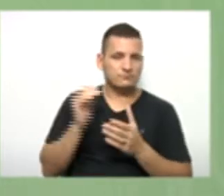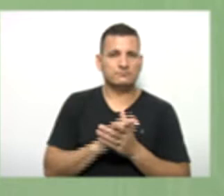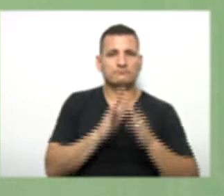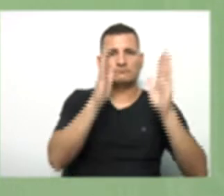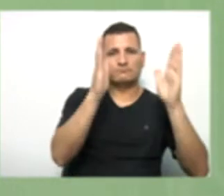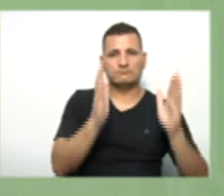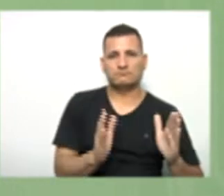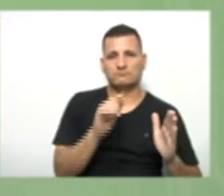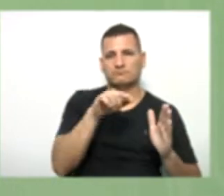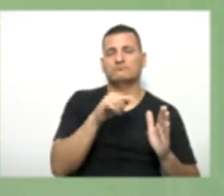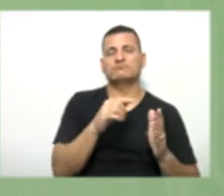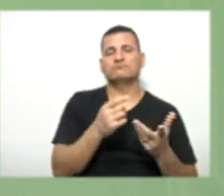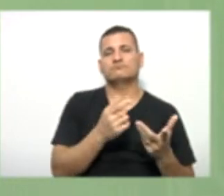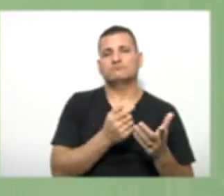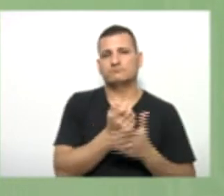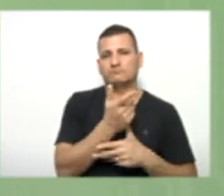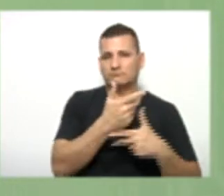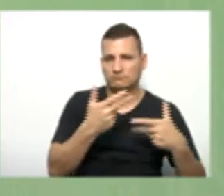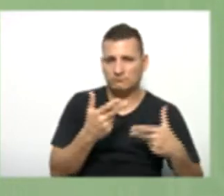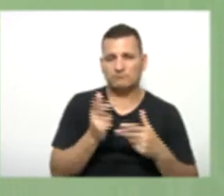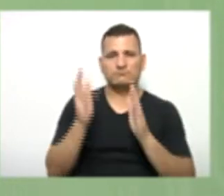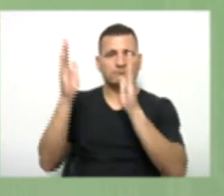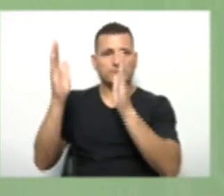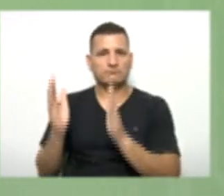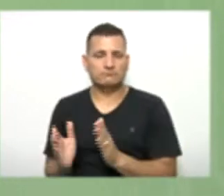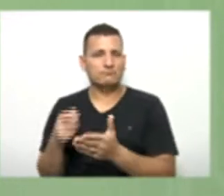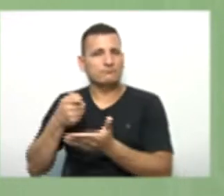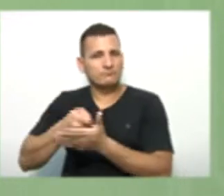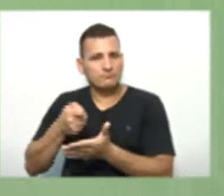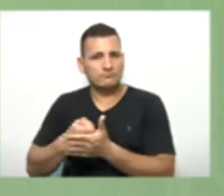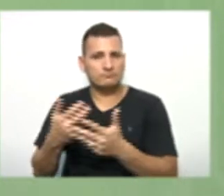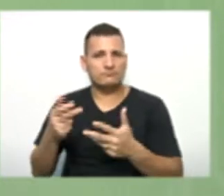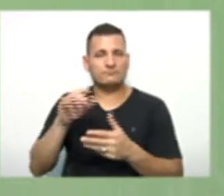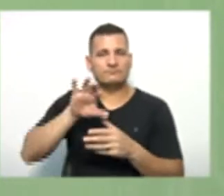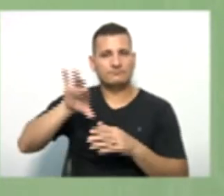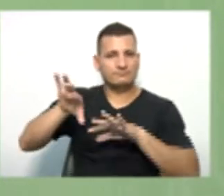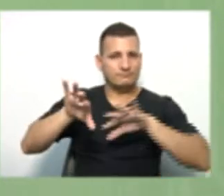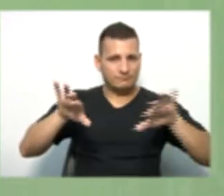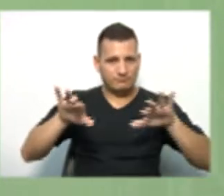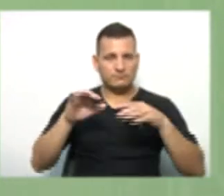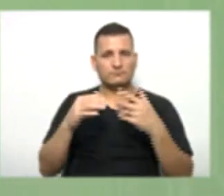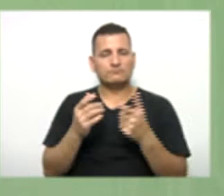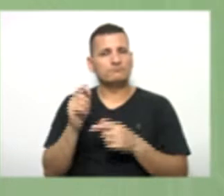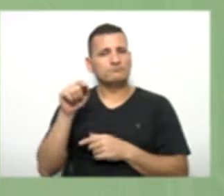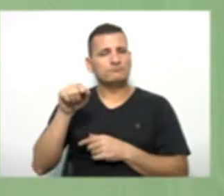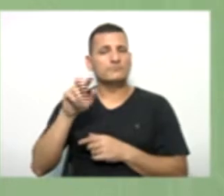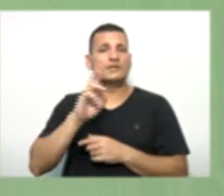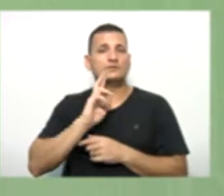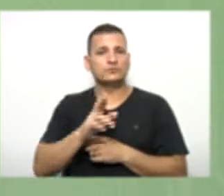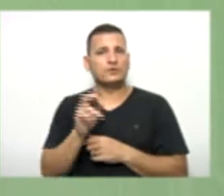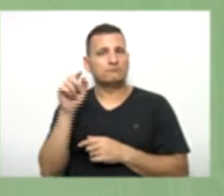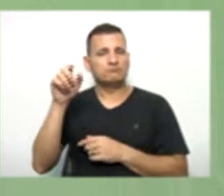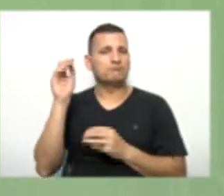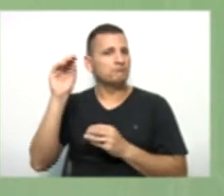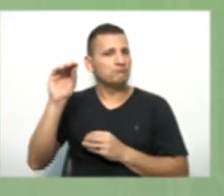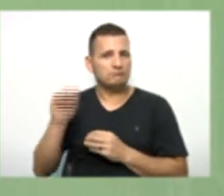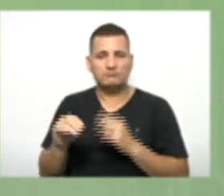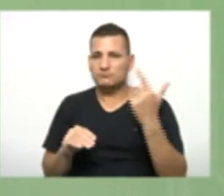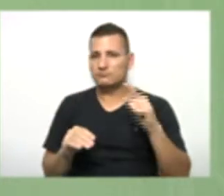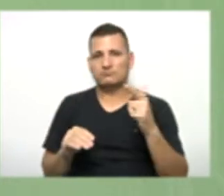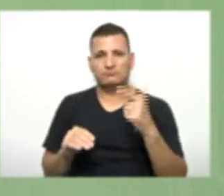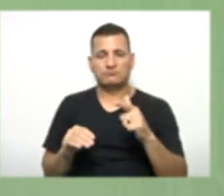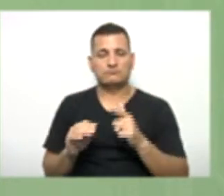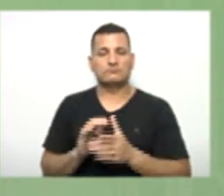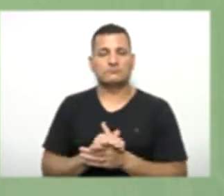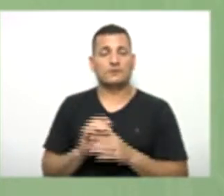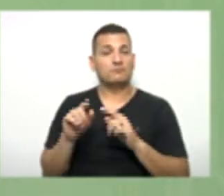contas de bens e direitos e de obrigações, essas contas de resultado, elas não apareceram, mas